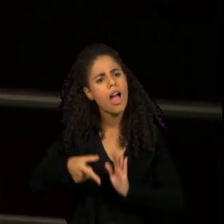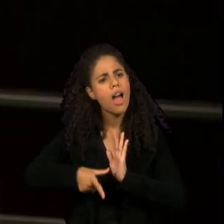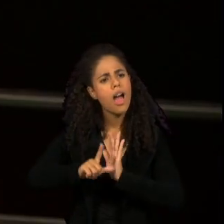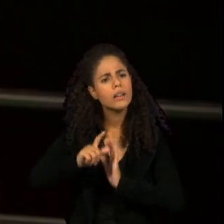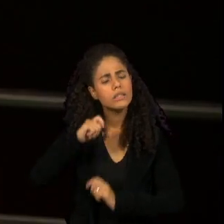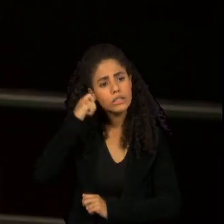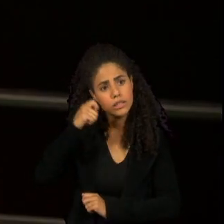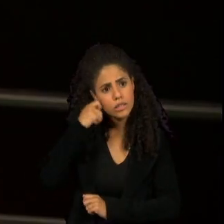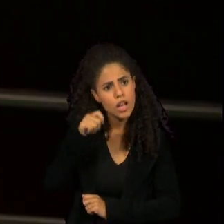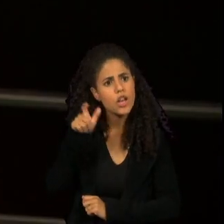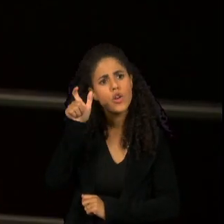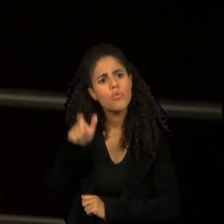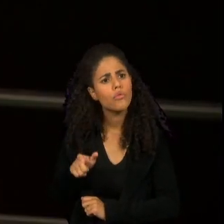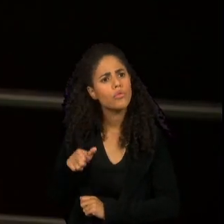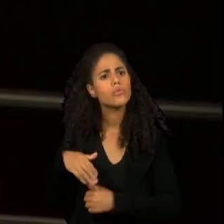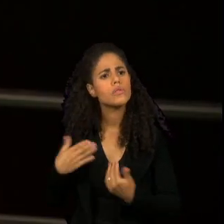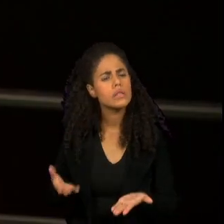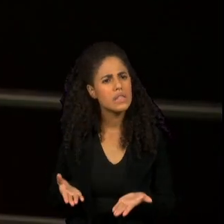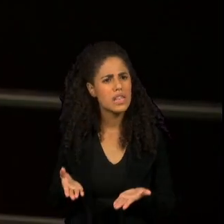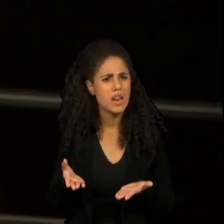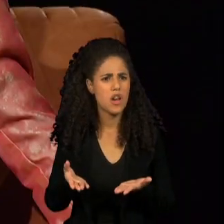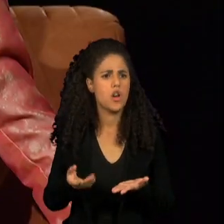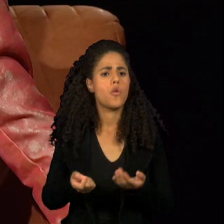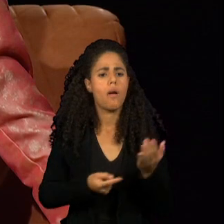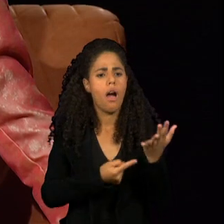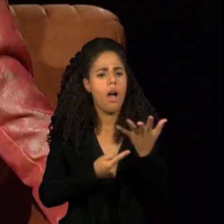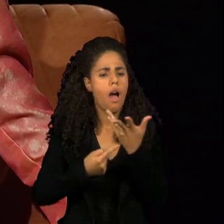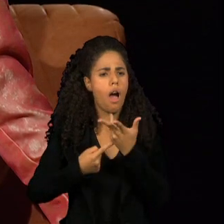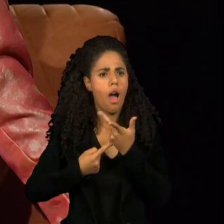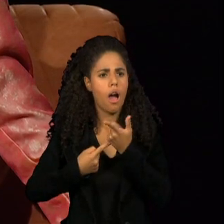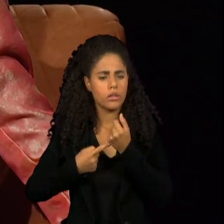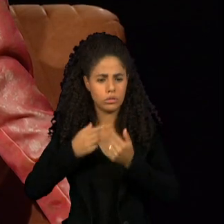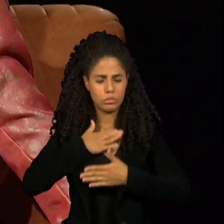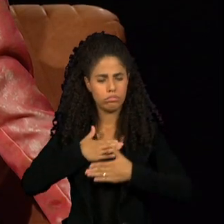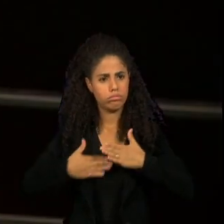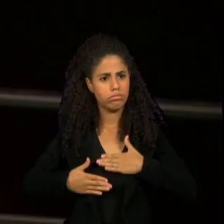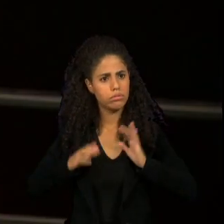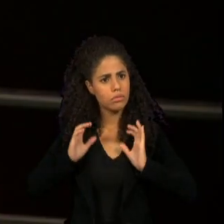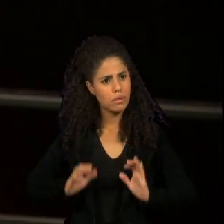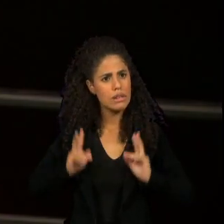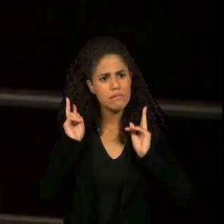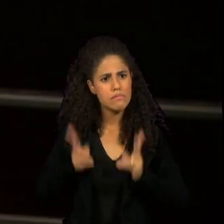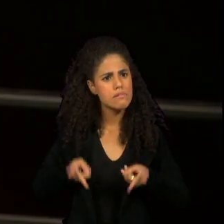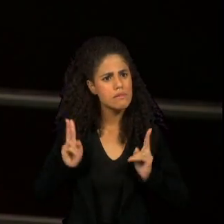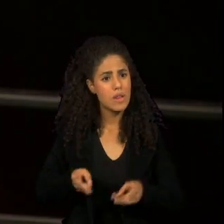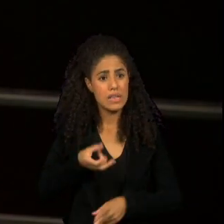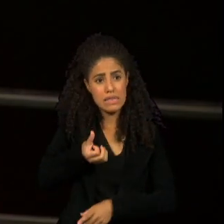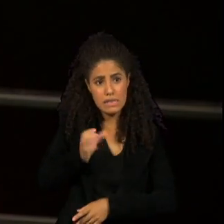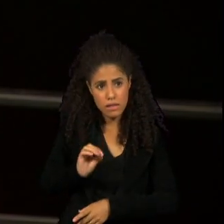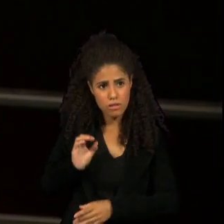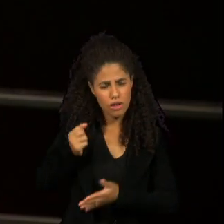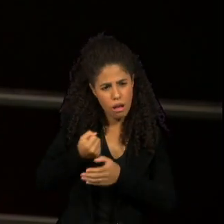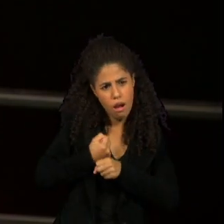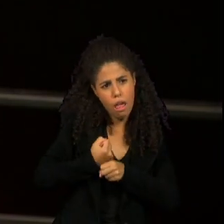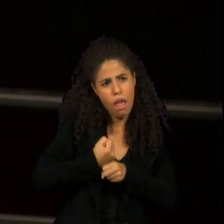é uma performer, uma artista do corpo, e que trabalha teu corpo todo dia há mais de 60 anos. Isso vem lá da